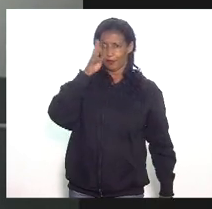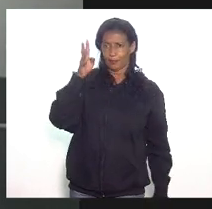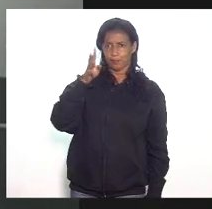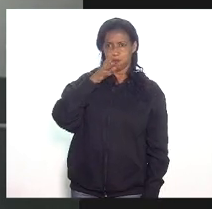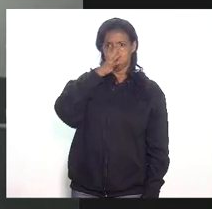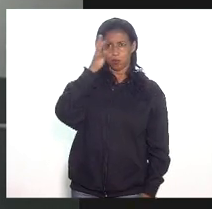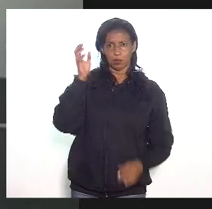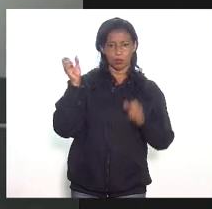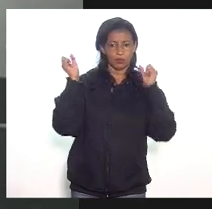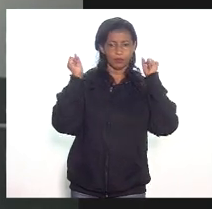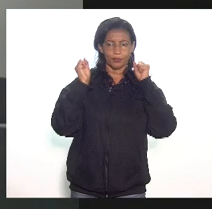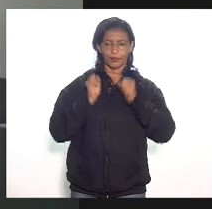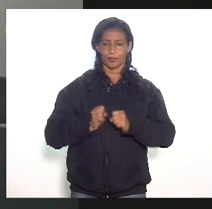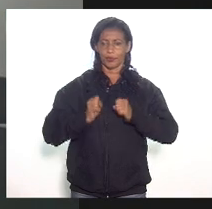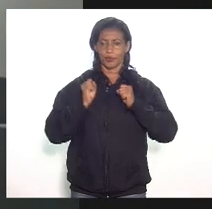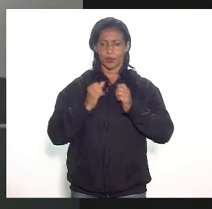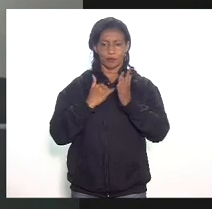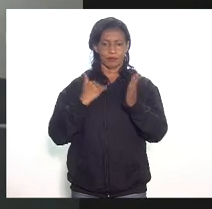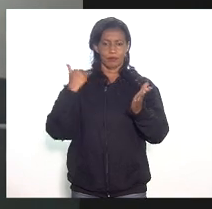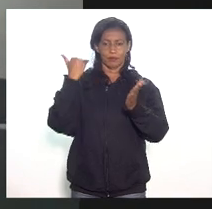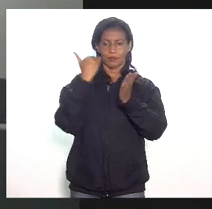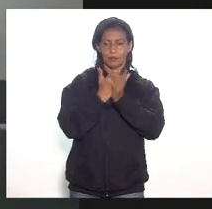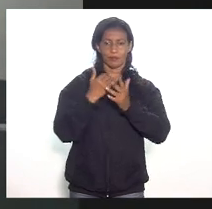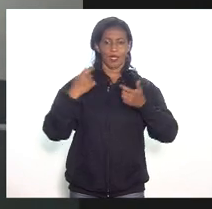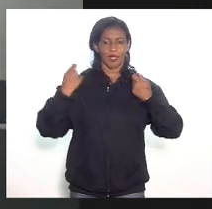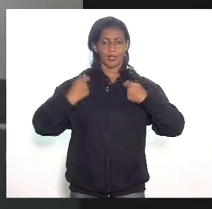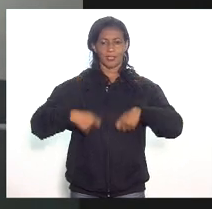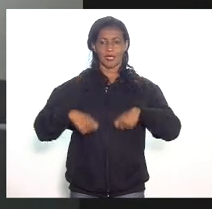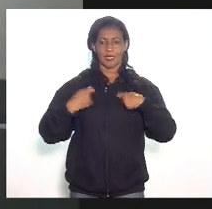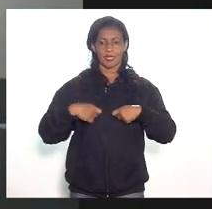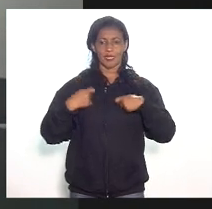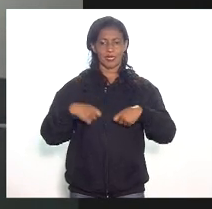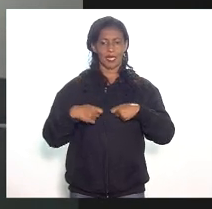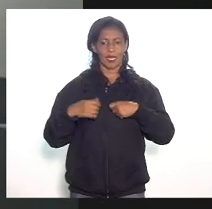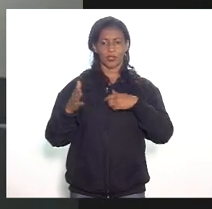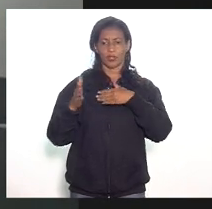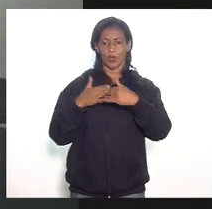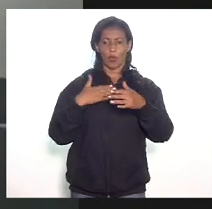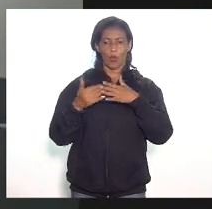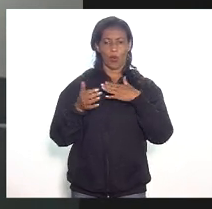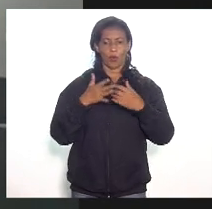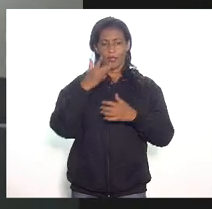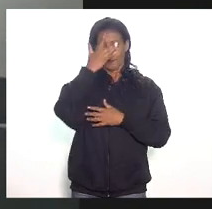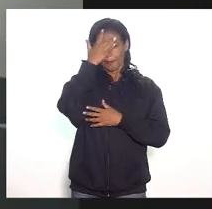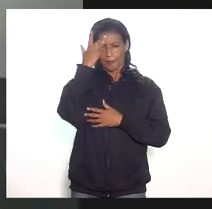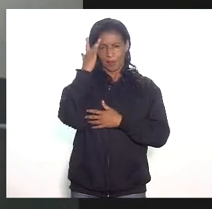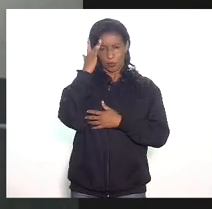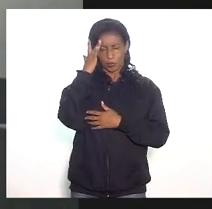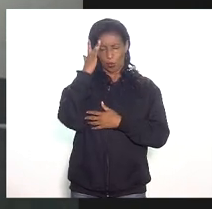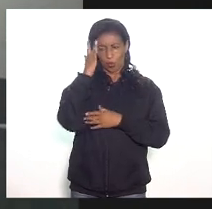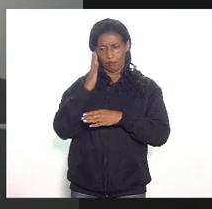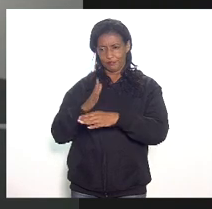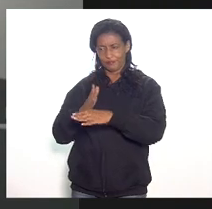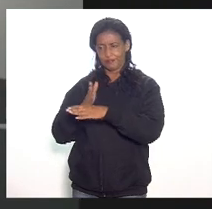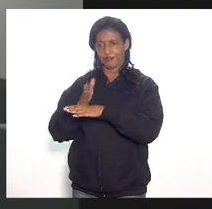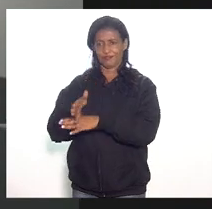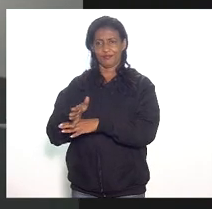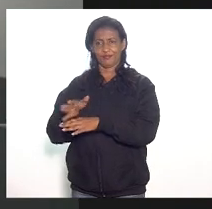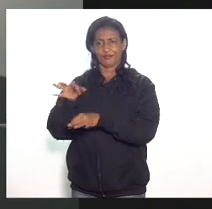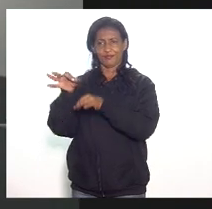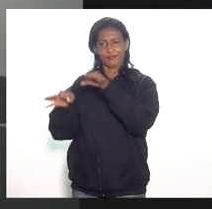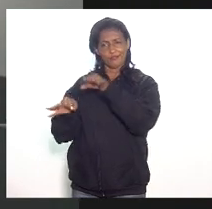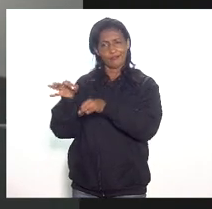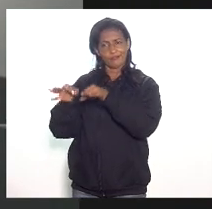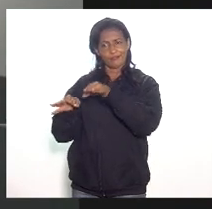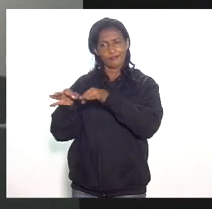no que tange à necessidade a qualquer cidadão ao sistema de justiça. É importante dizer